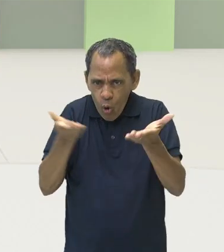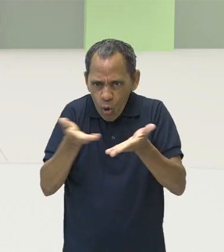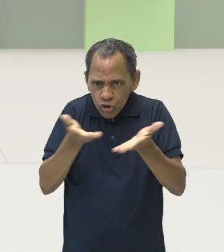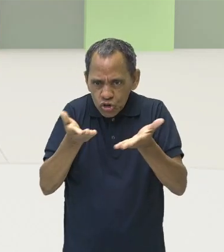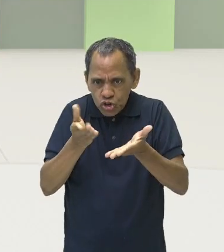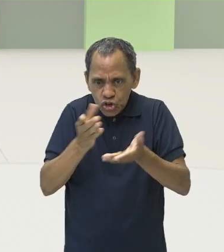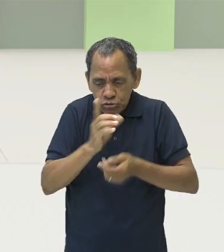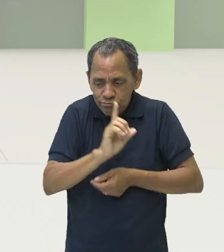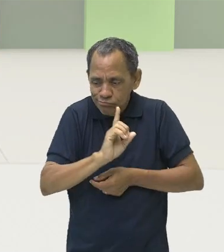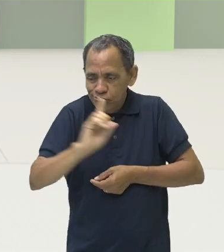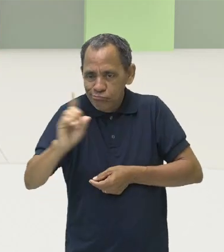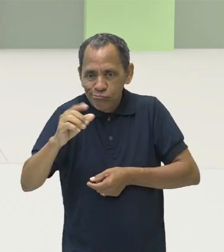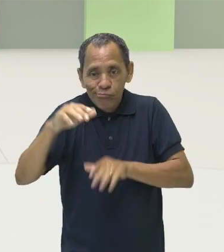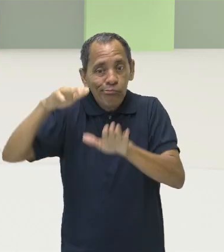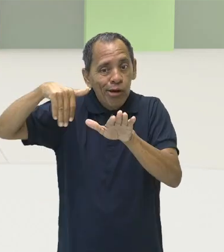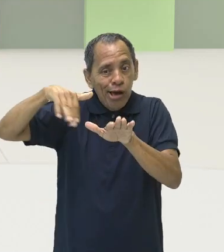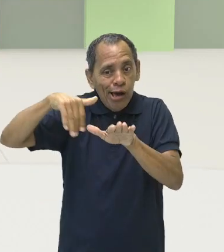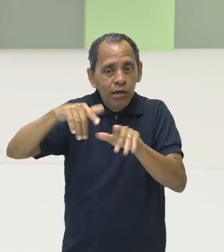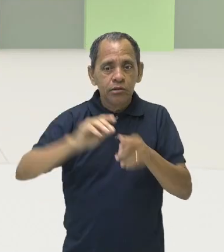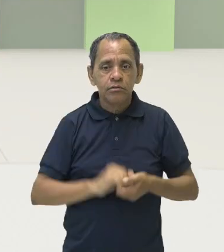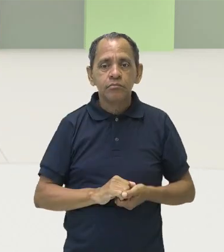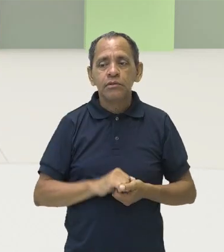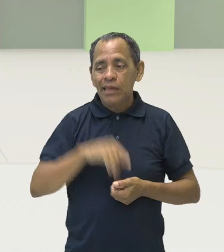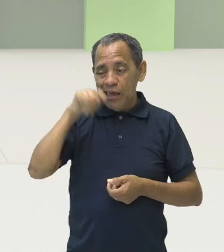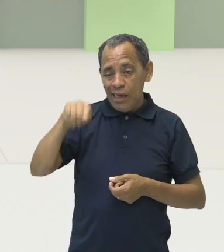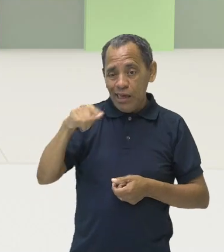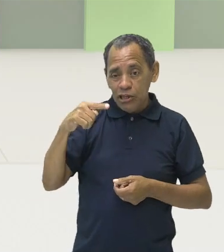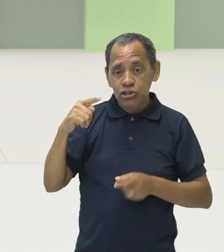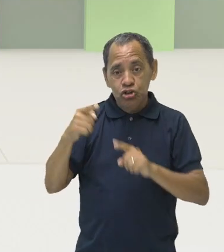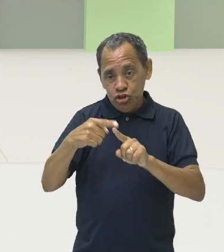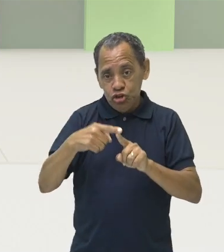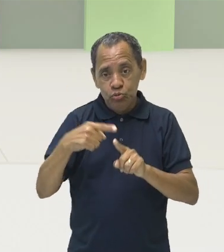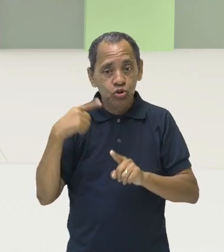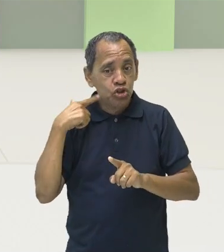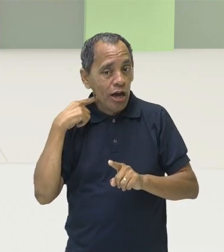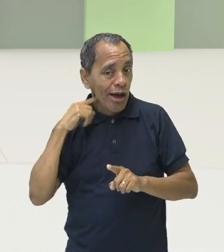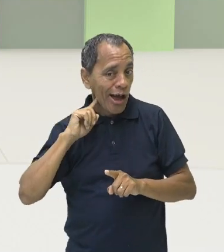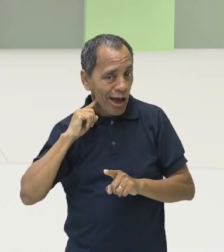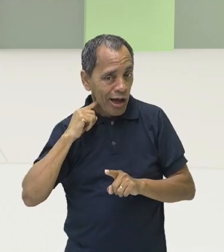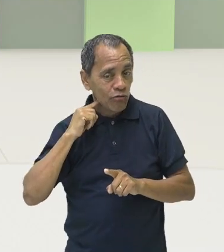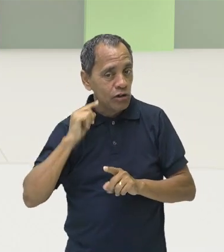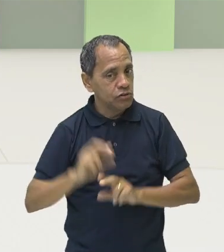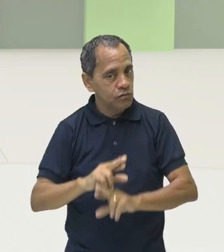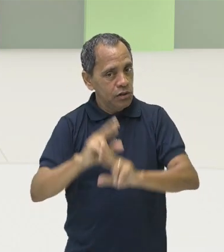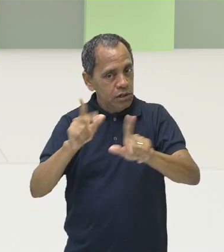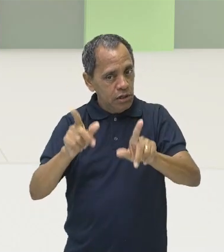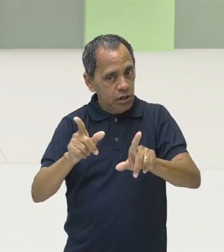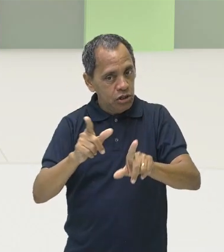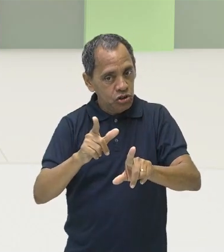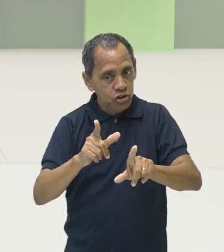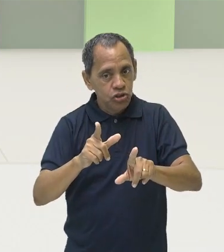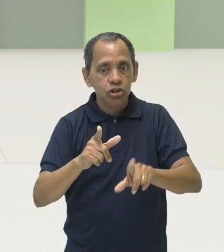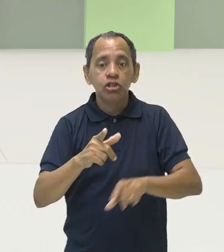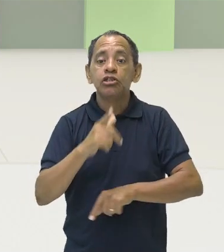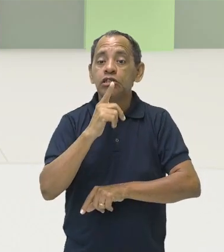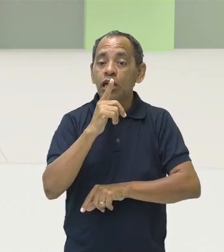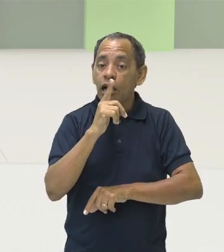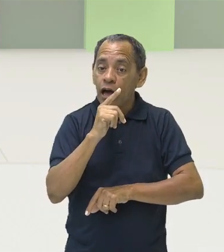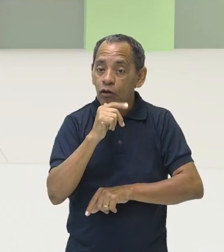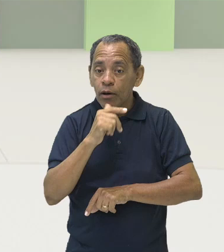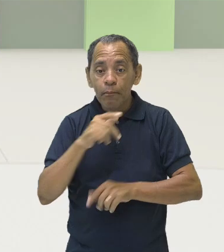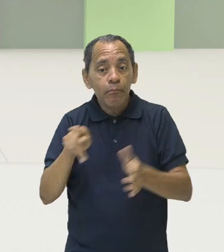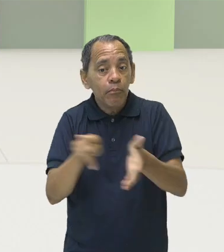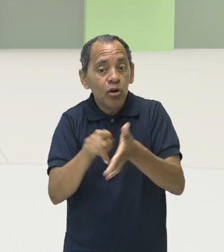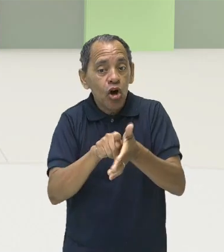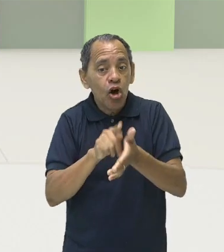de qualidade de potabilidade, que é aquela que a gente consome, é diferente de balneabilidade, que, por sua vez, também não